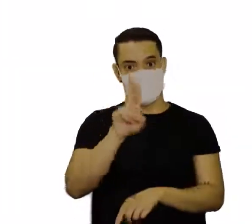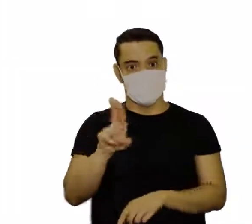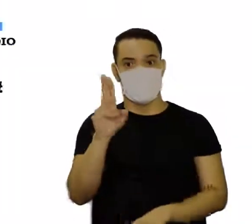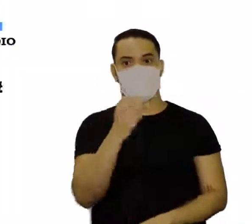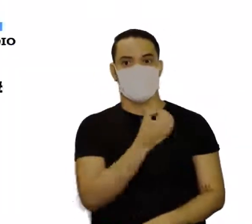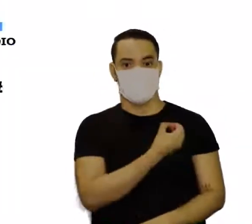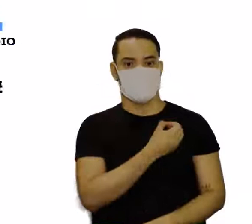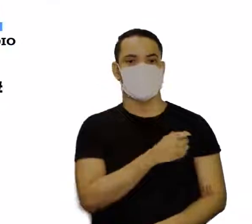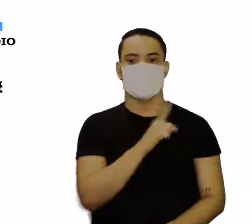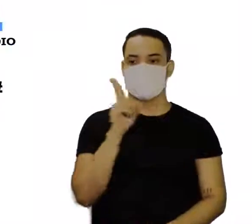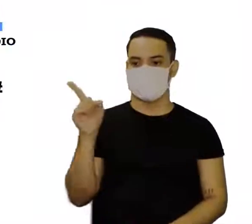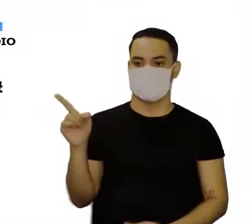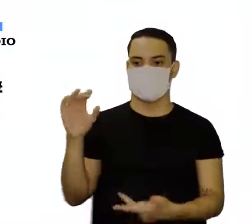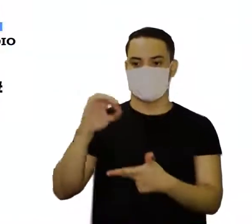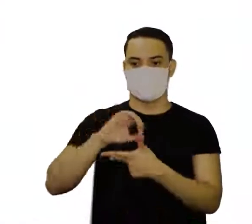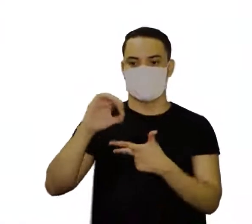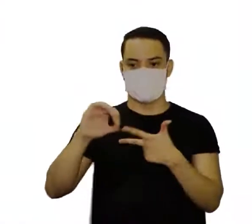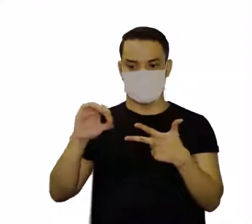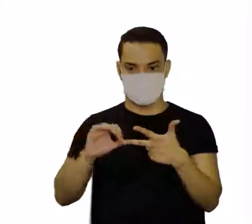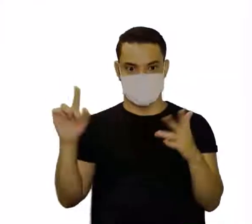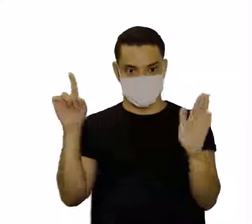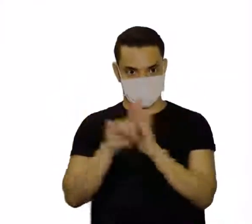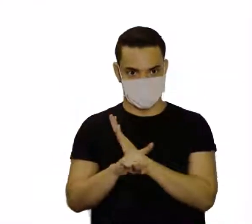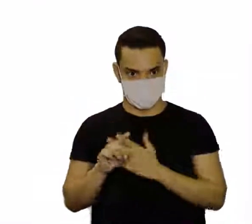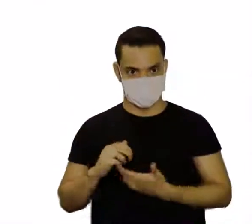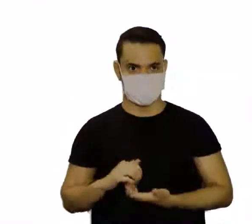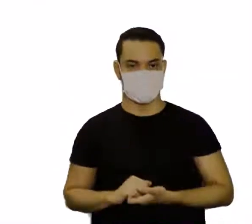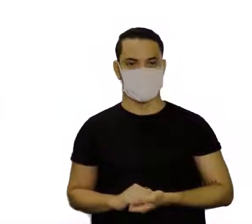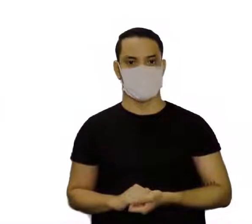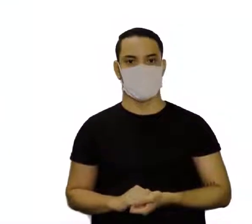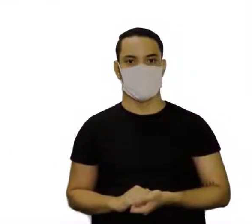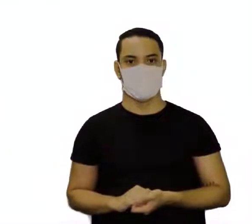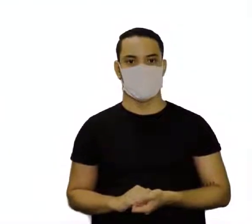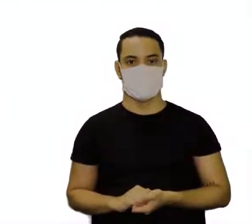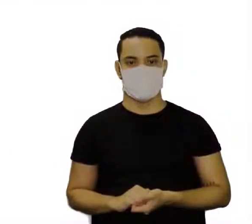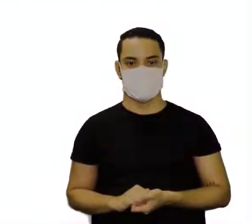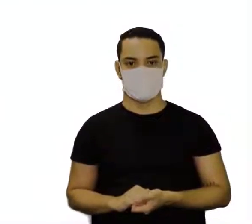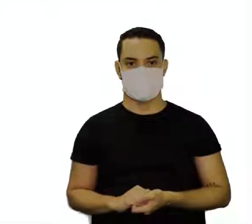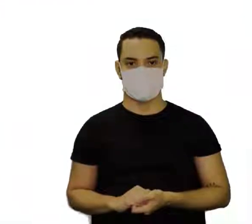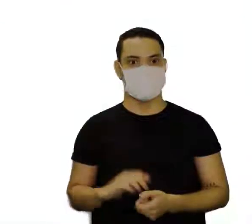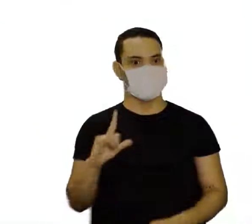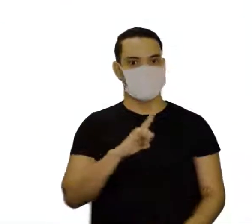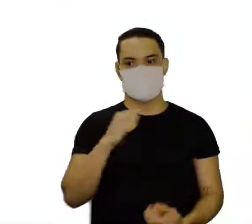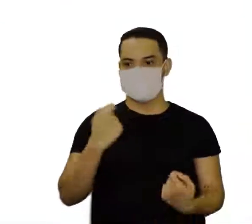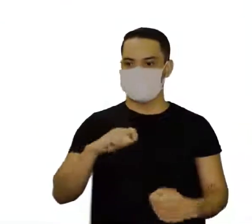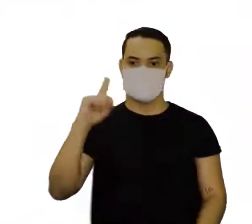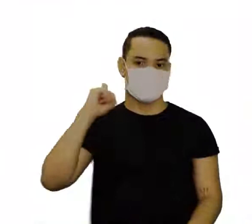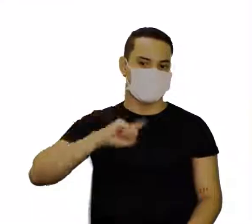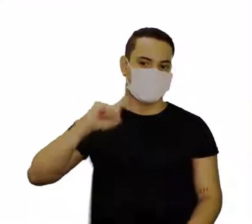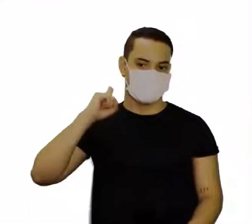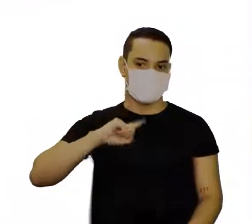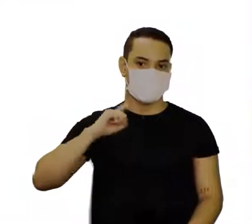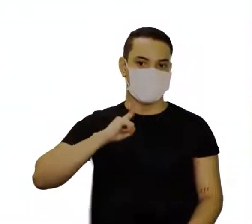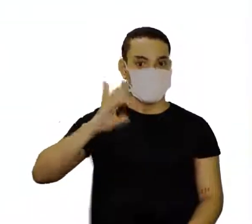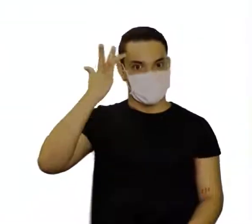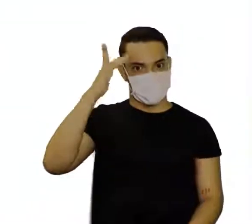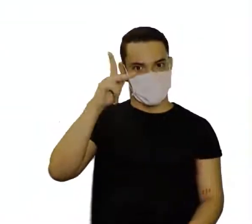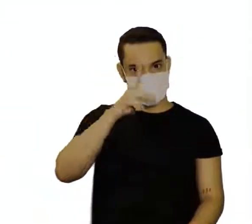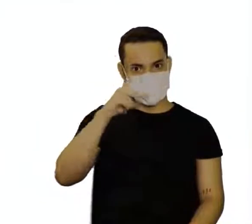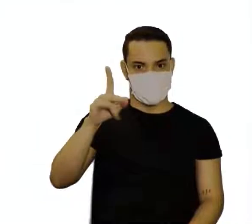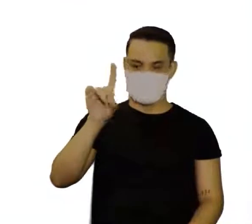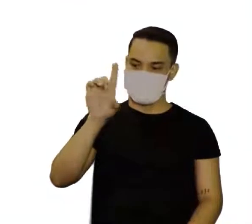achou na letra A. Questão de Enem. Olha só, tinha que ser de Minas Gerais, só eu acho que o professor Décio fez isso